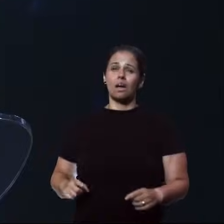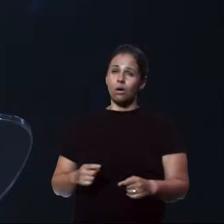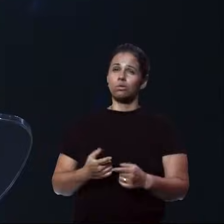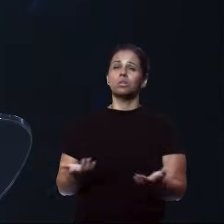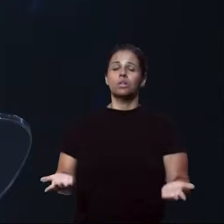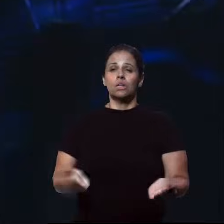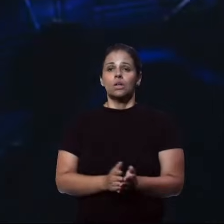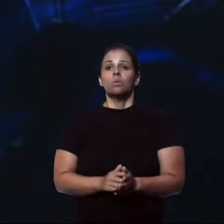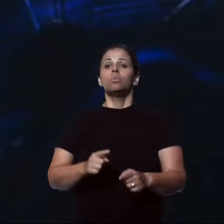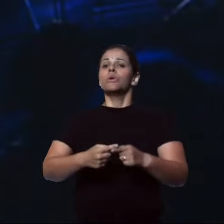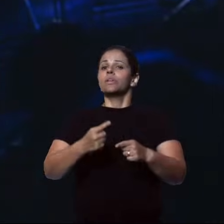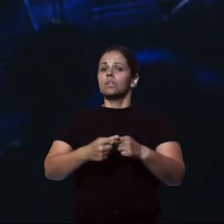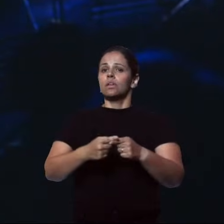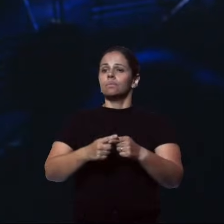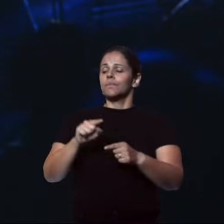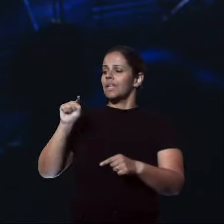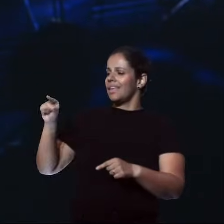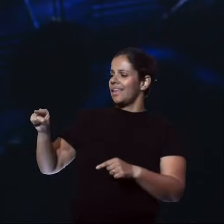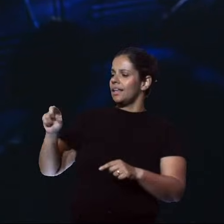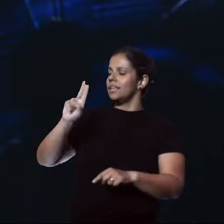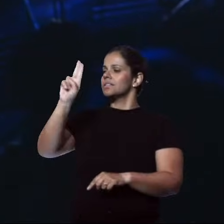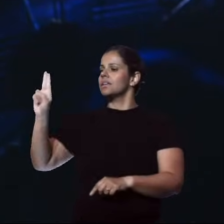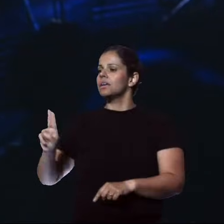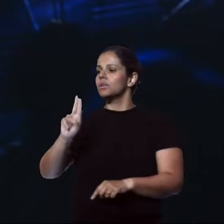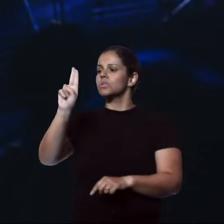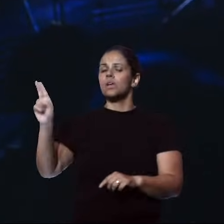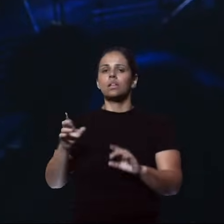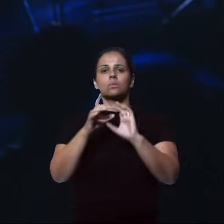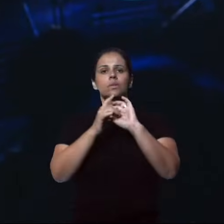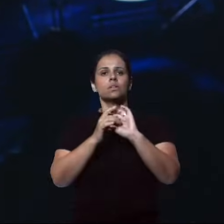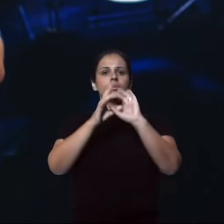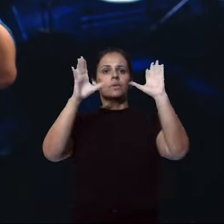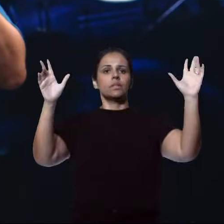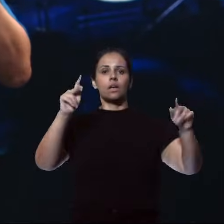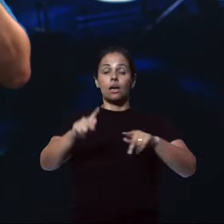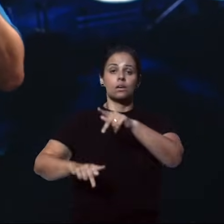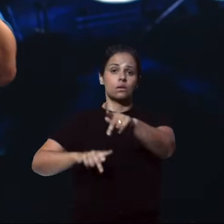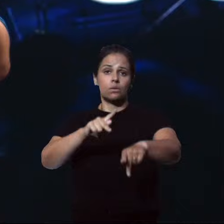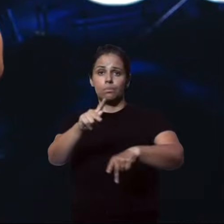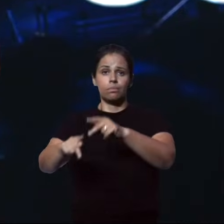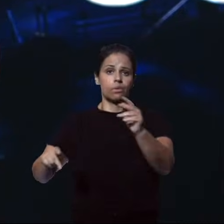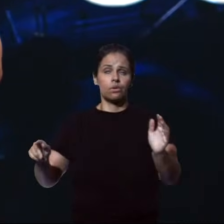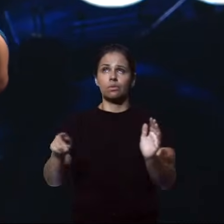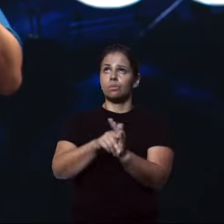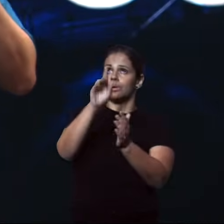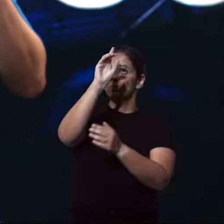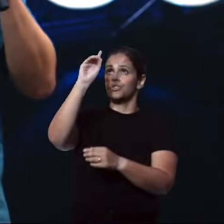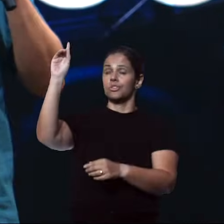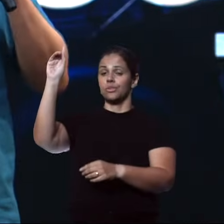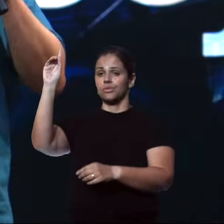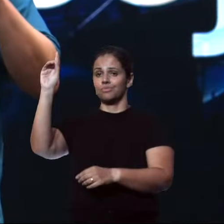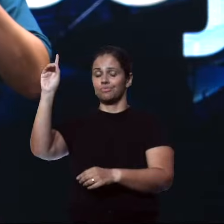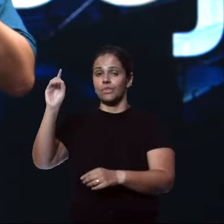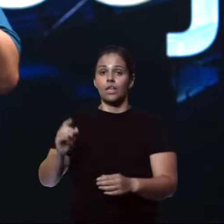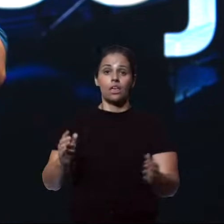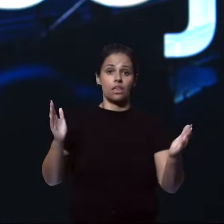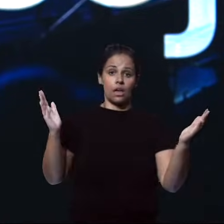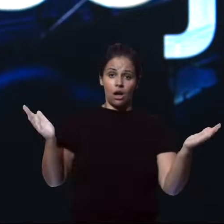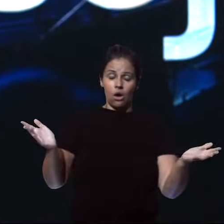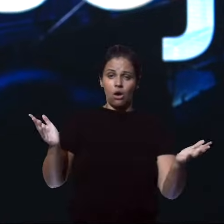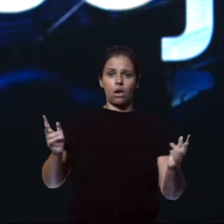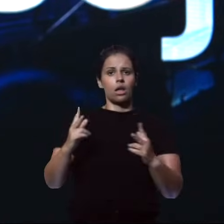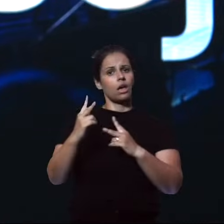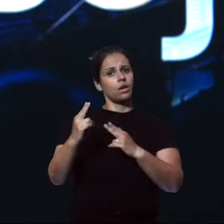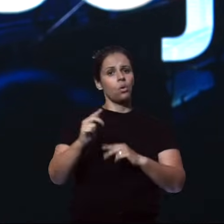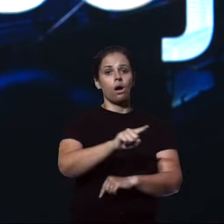de Deus. Deus quer ministrar poder sobre a sua vida para que você possa cumprir a tarefa que você recebeu dele, de